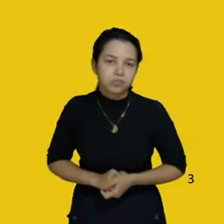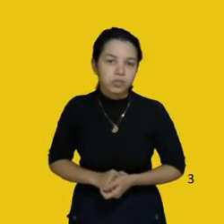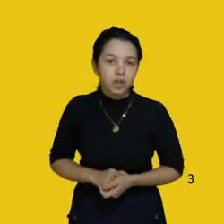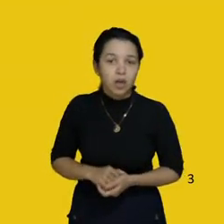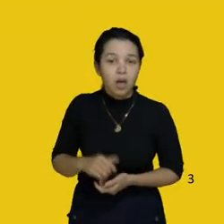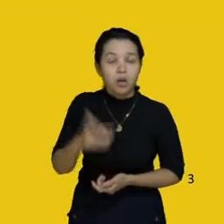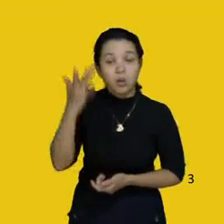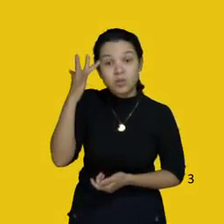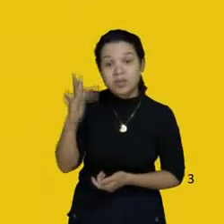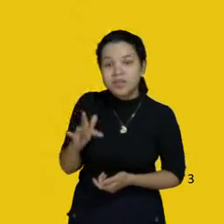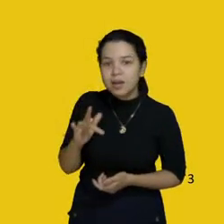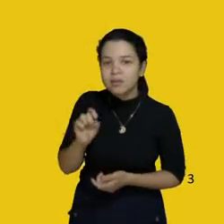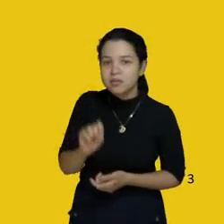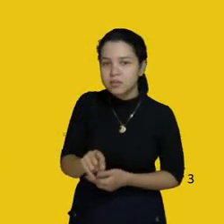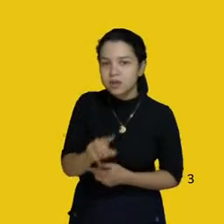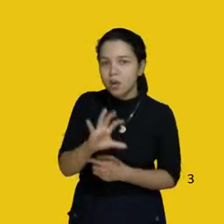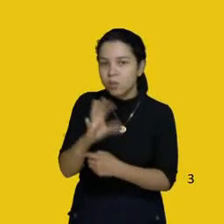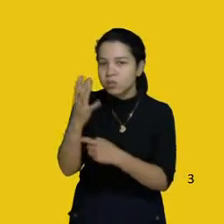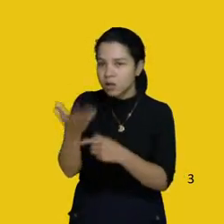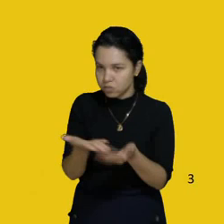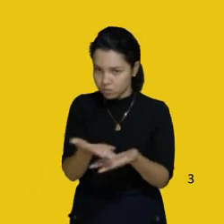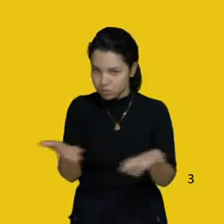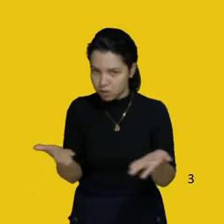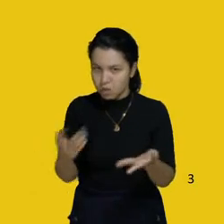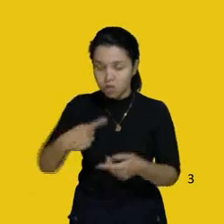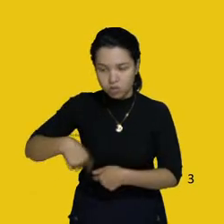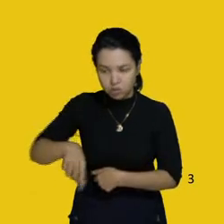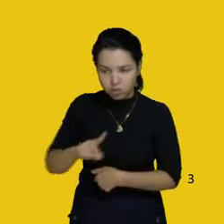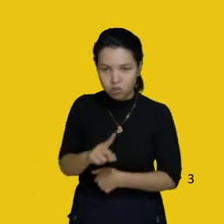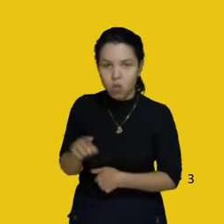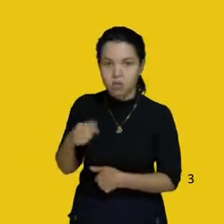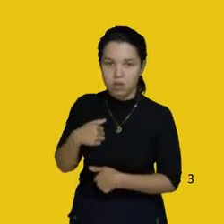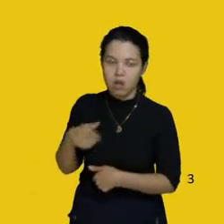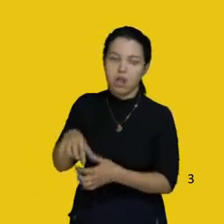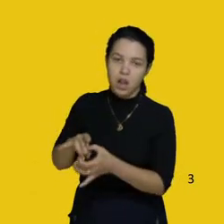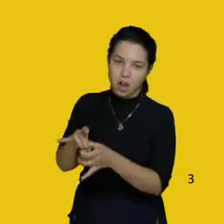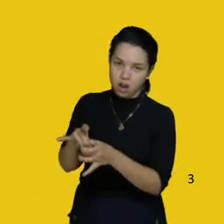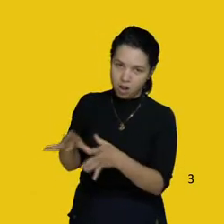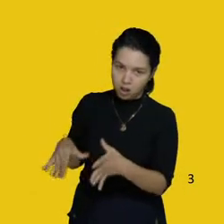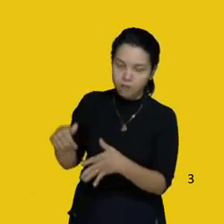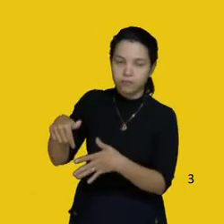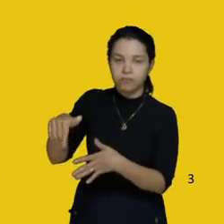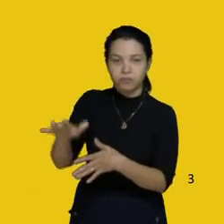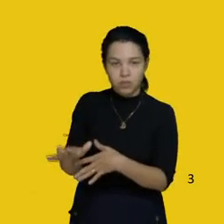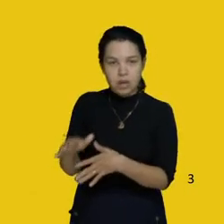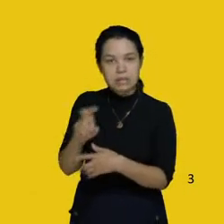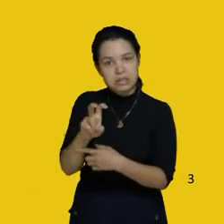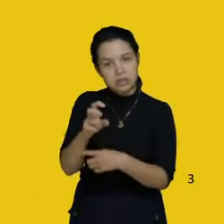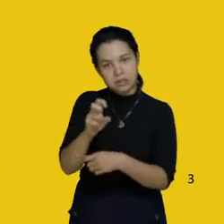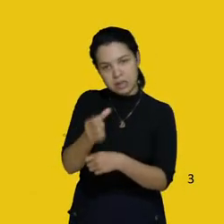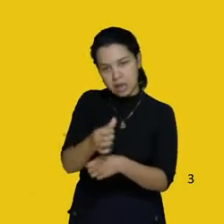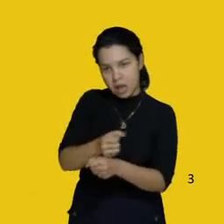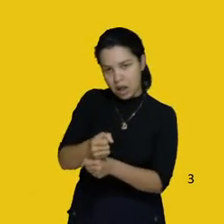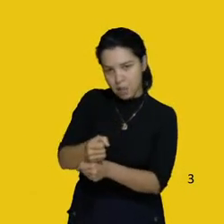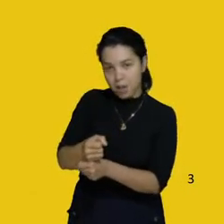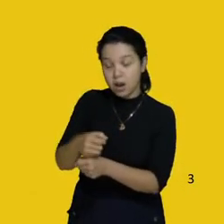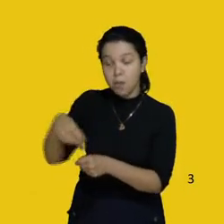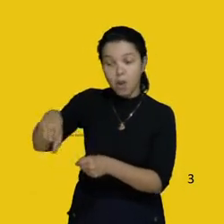acontece com vocês a gente dá uma alta provisória né você trabalha 5 6 anos mas quando eles vão pra